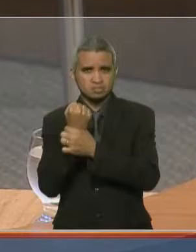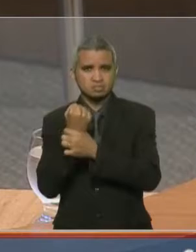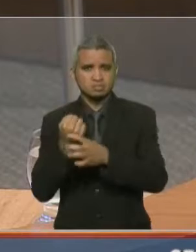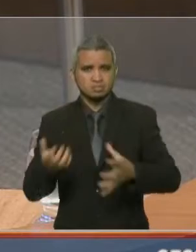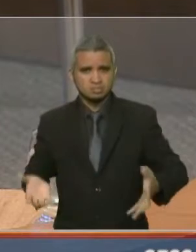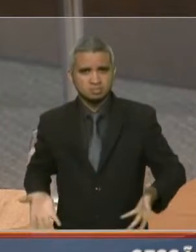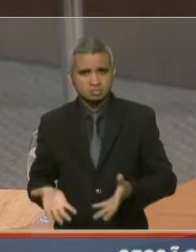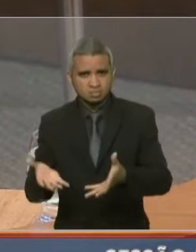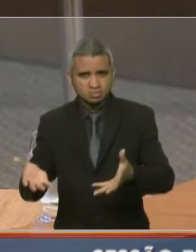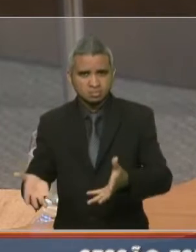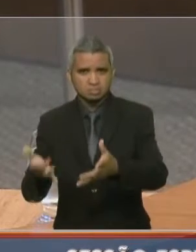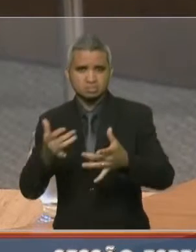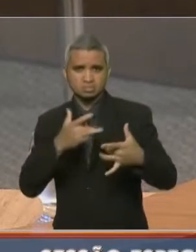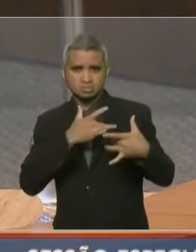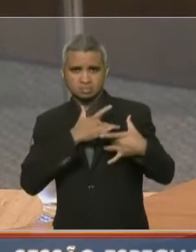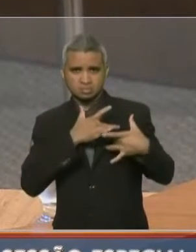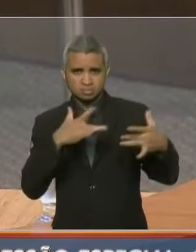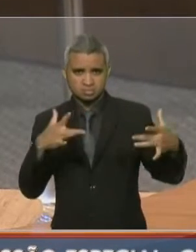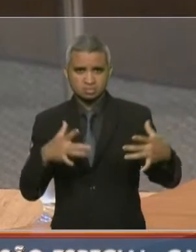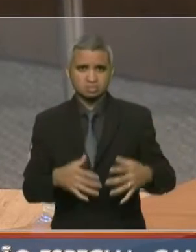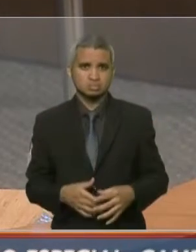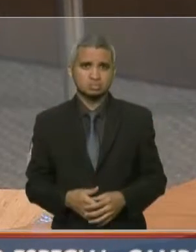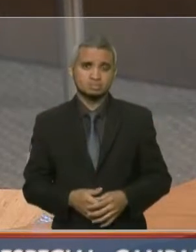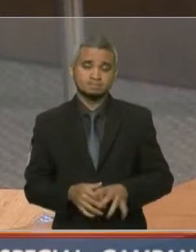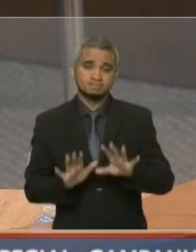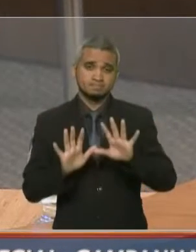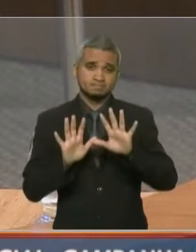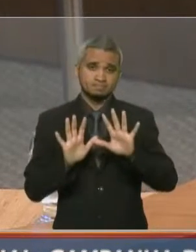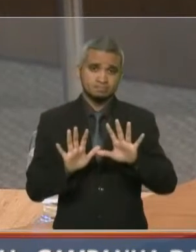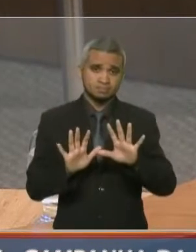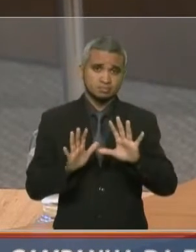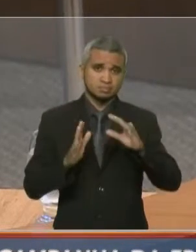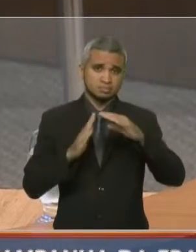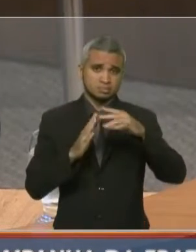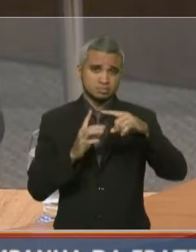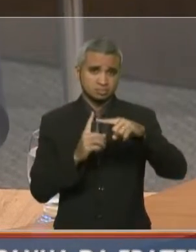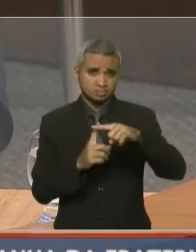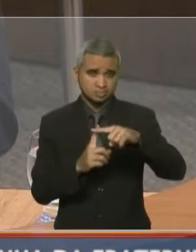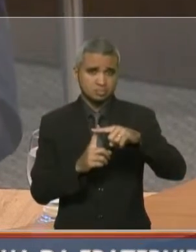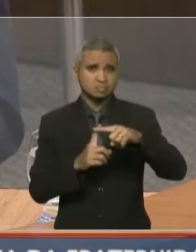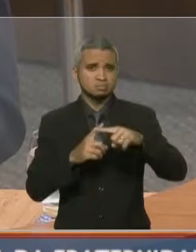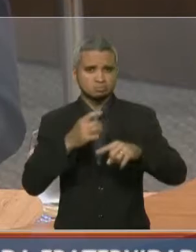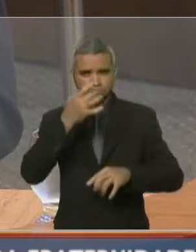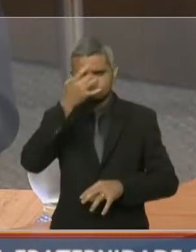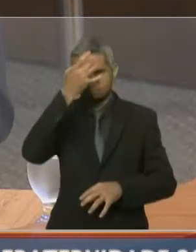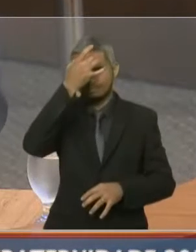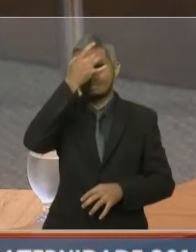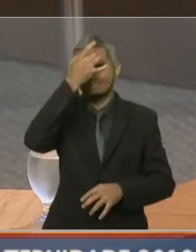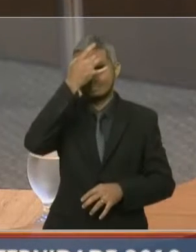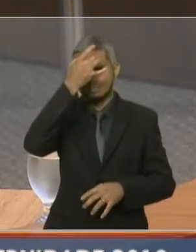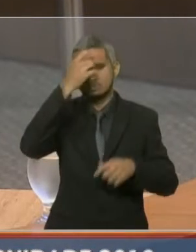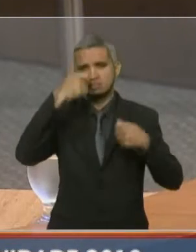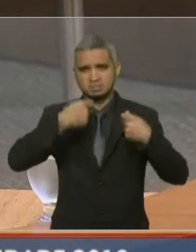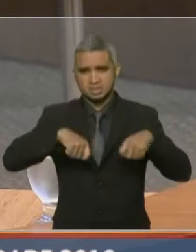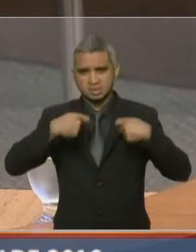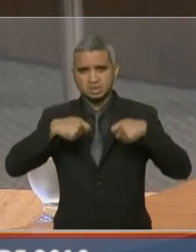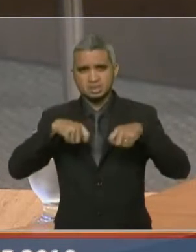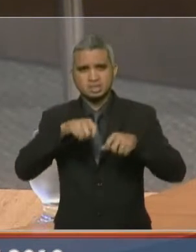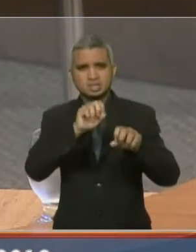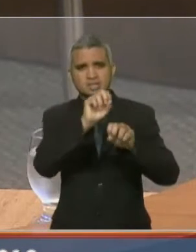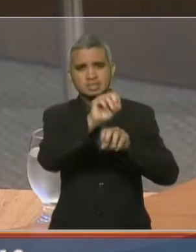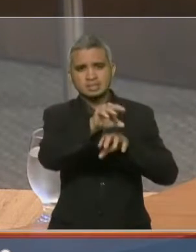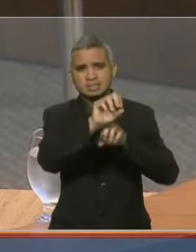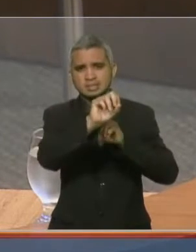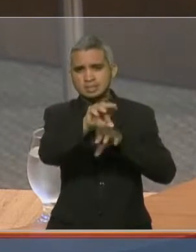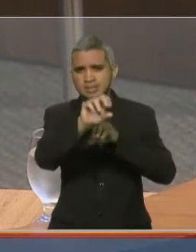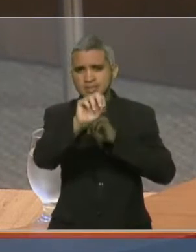da fraternidade. Mas para isto, a Igreja tem consciência que precisa fazer o nosso povo entender